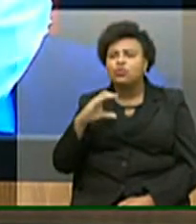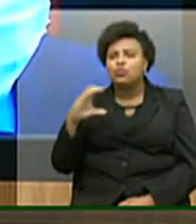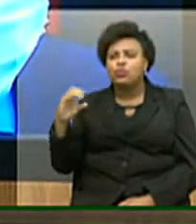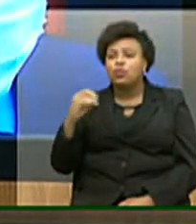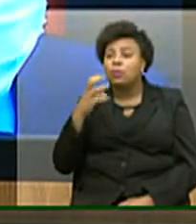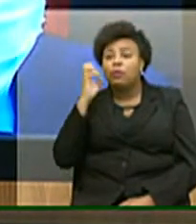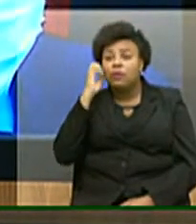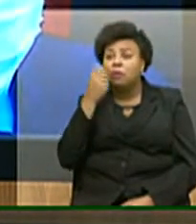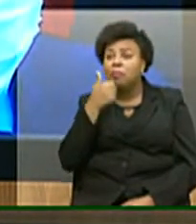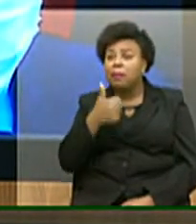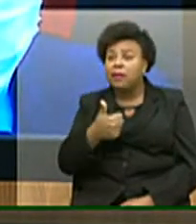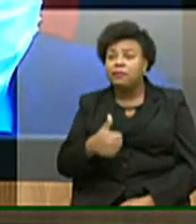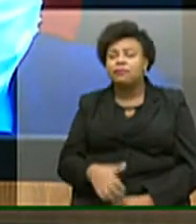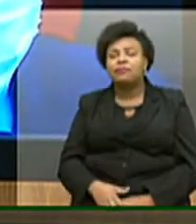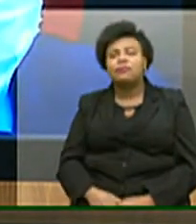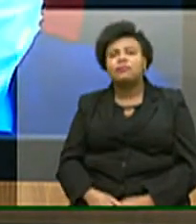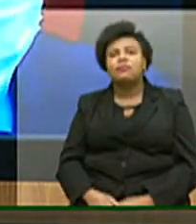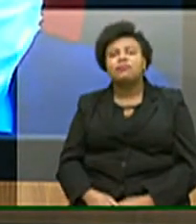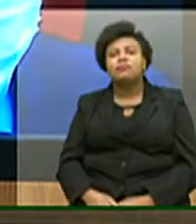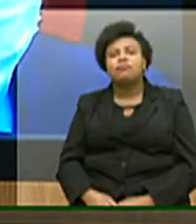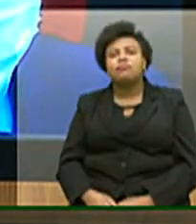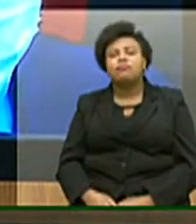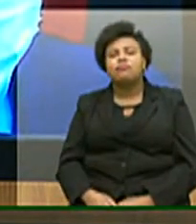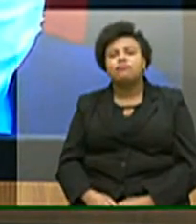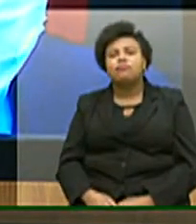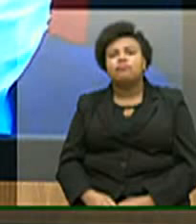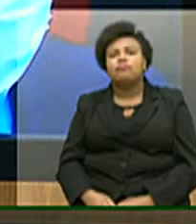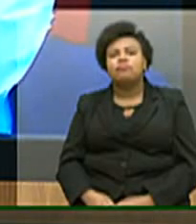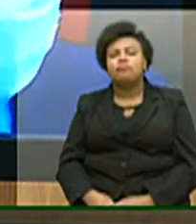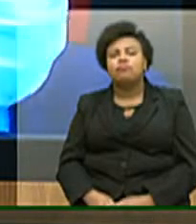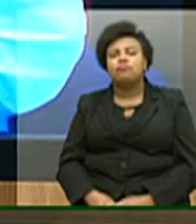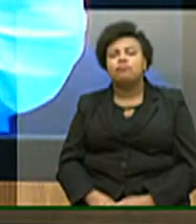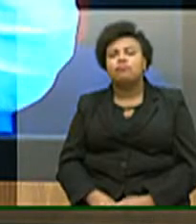super bem, agora estamos ouvindo. Presidente,